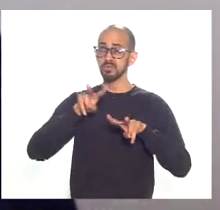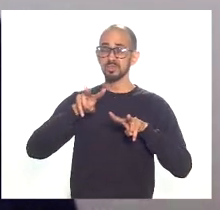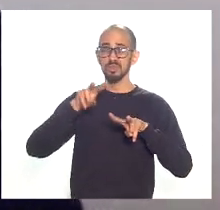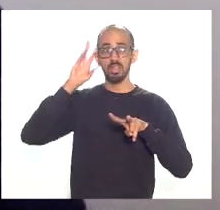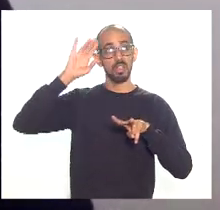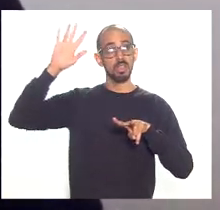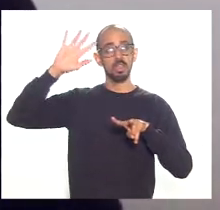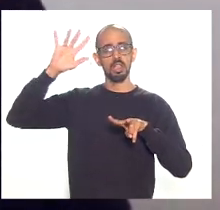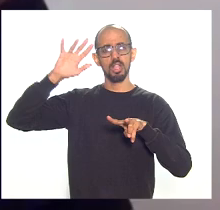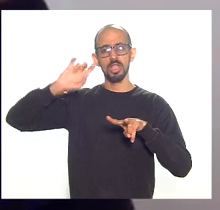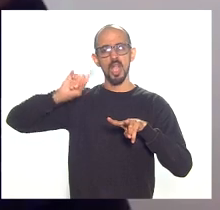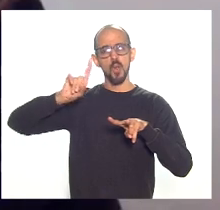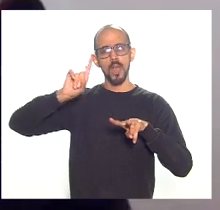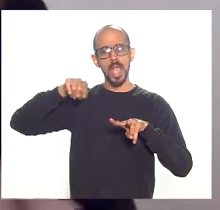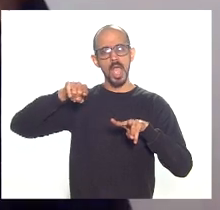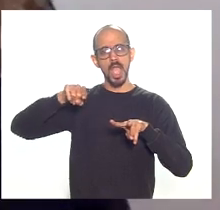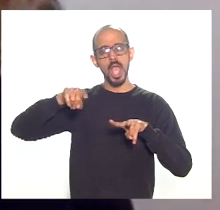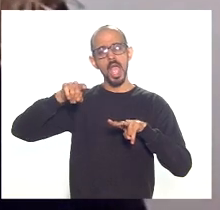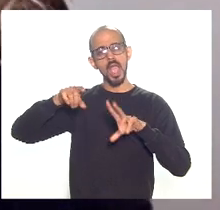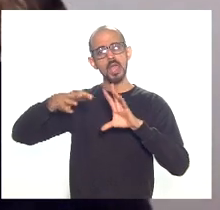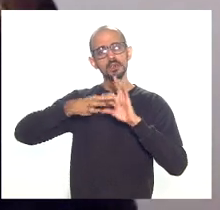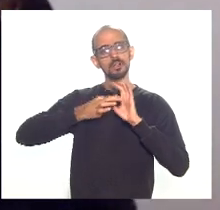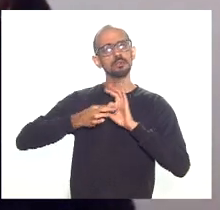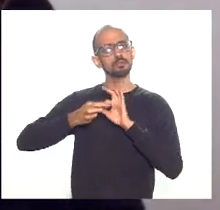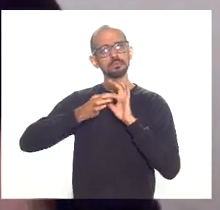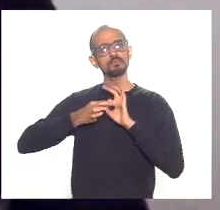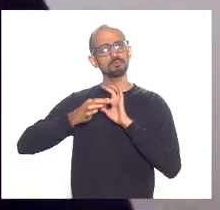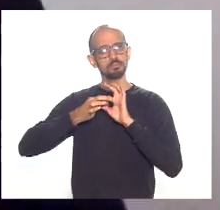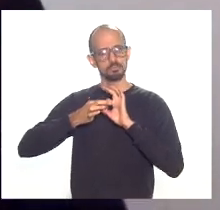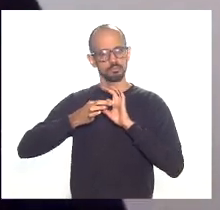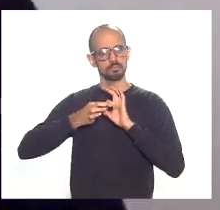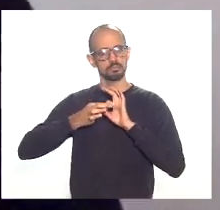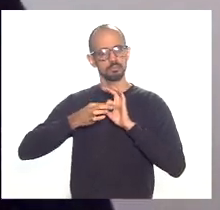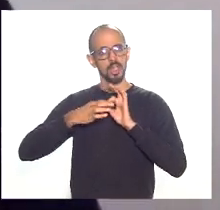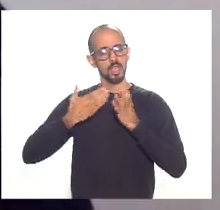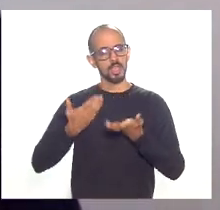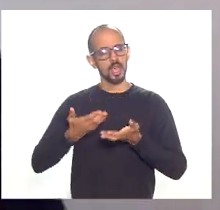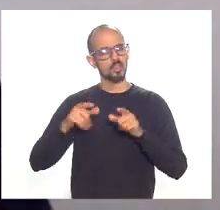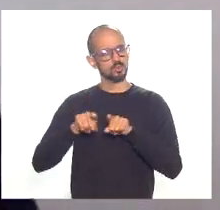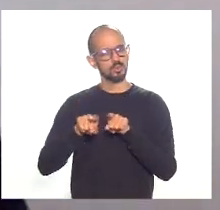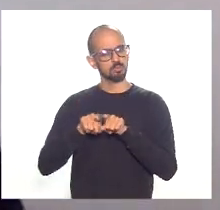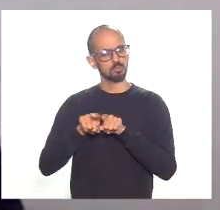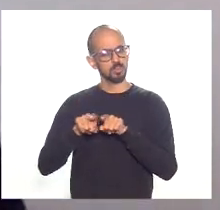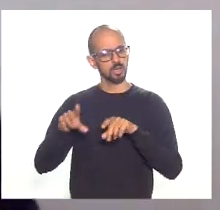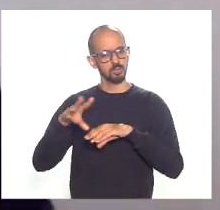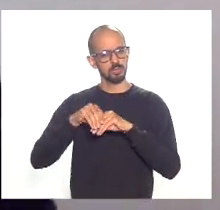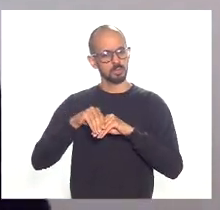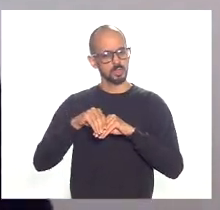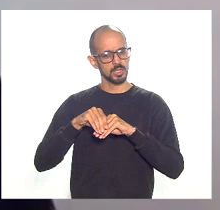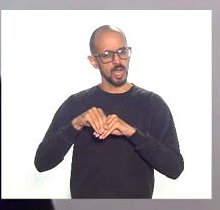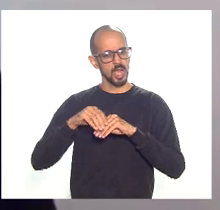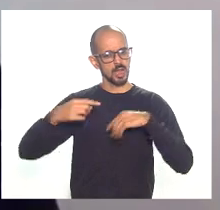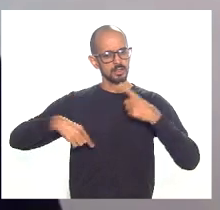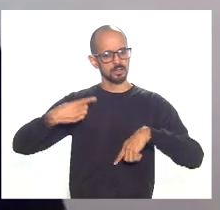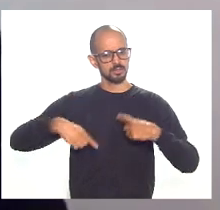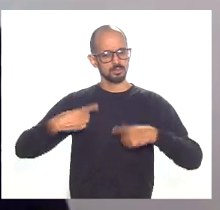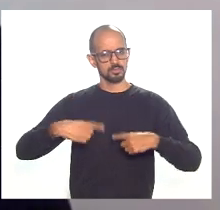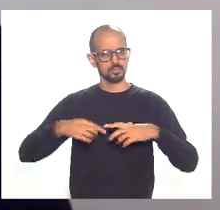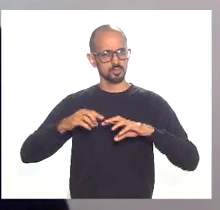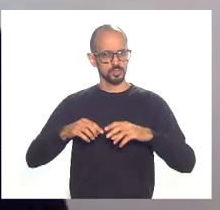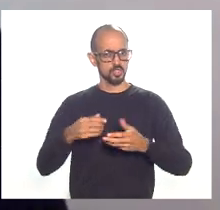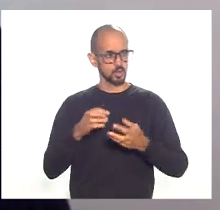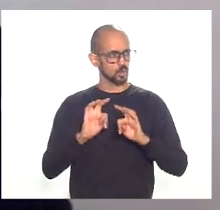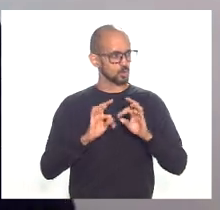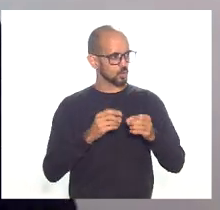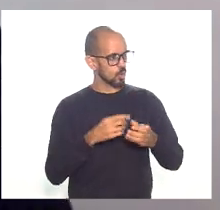debate integracionista. Queria aqui também acrescentar ao debate que eu acredito que todos esses deputados aqui que